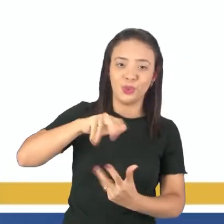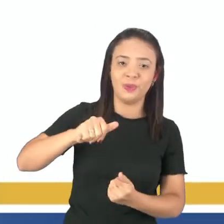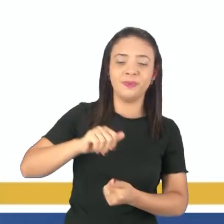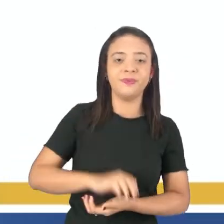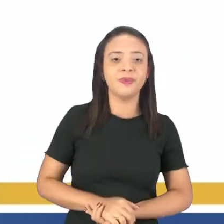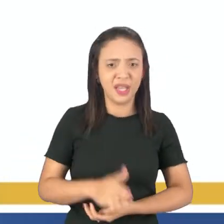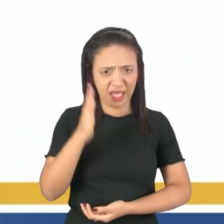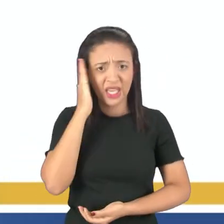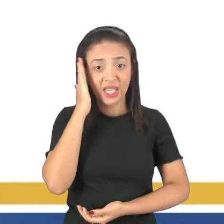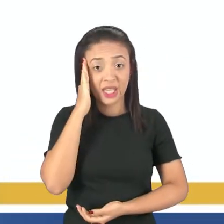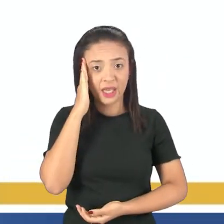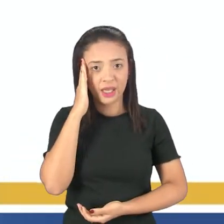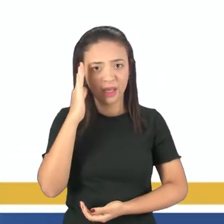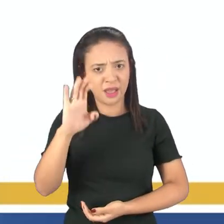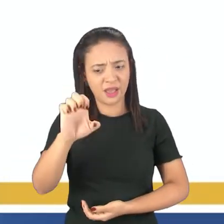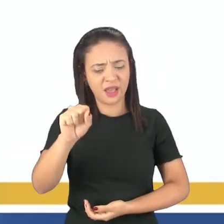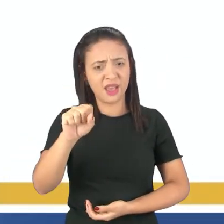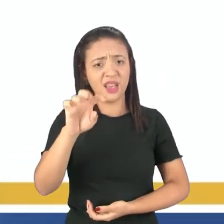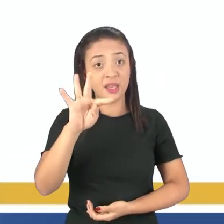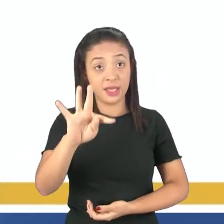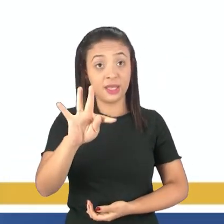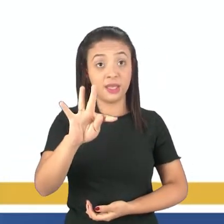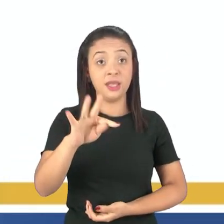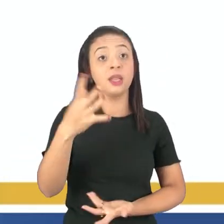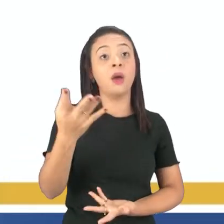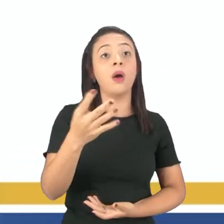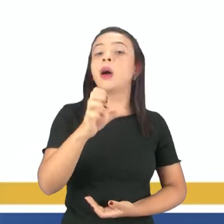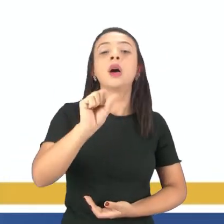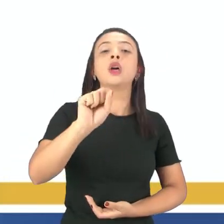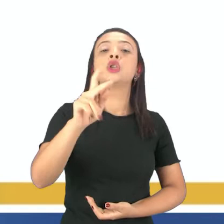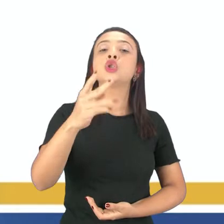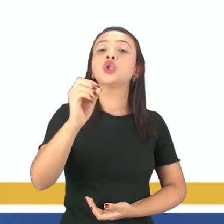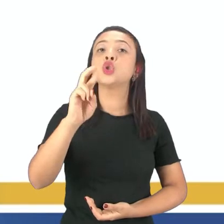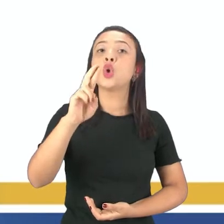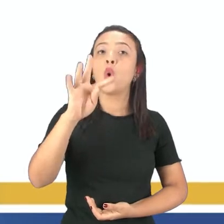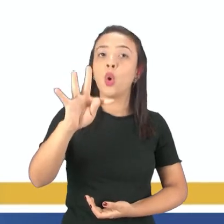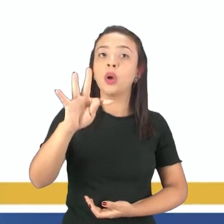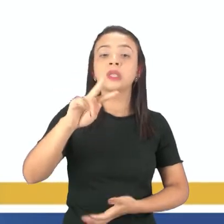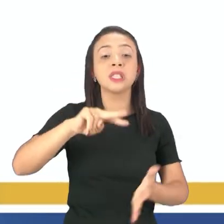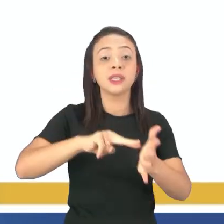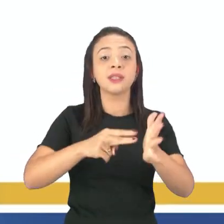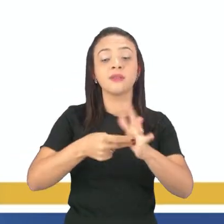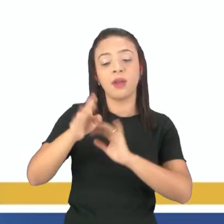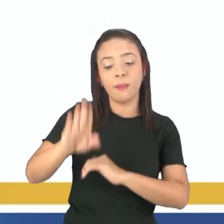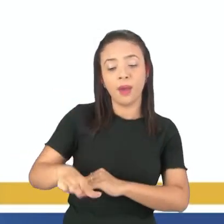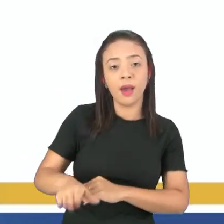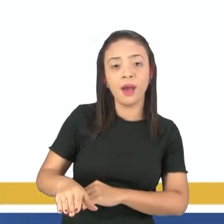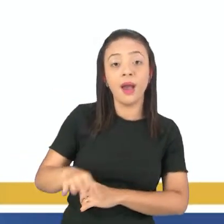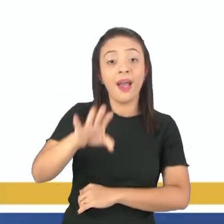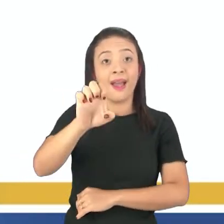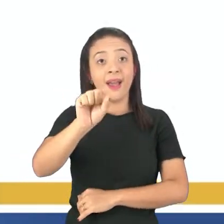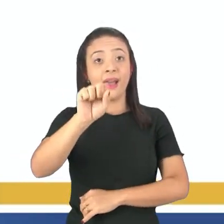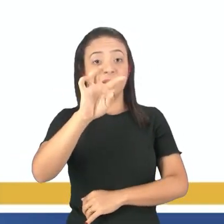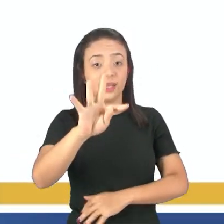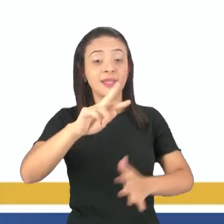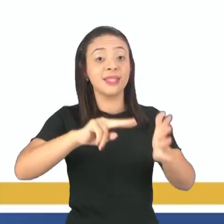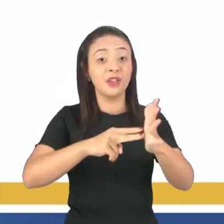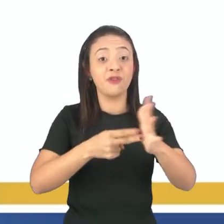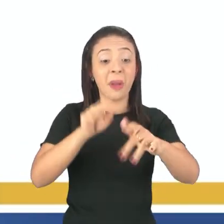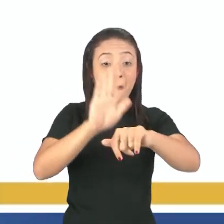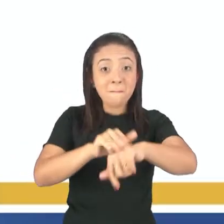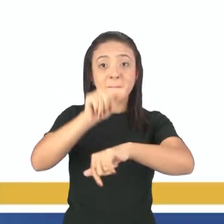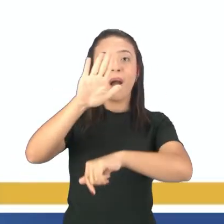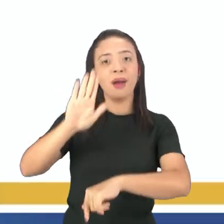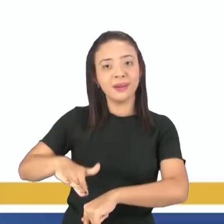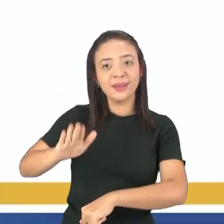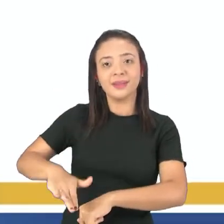Entenderam essa questão do EST? Short significa baixa. Quando eu coloco o EST no final, vai ficar mais baixa. E